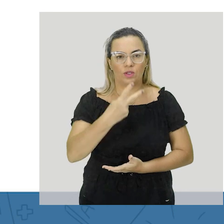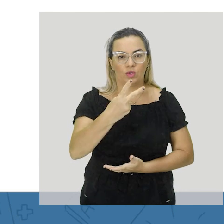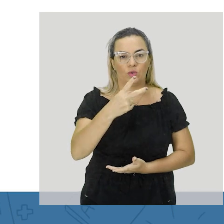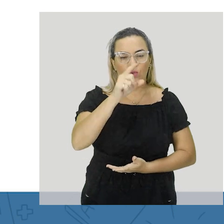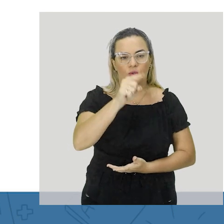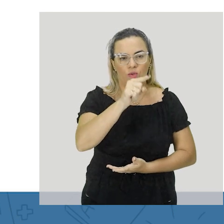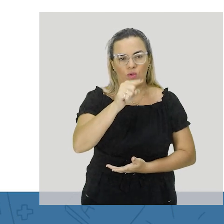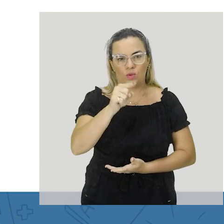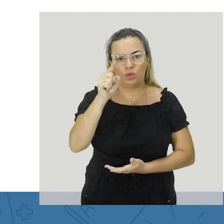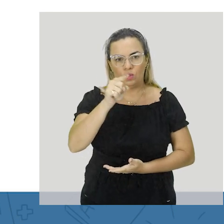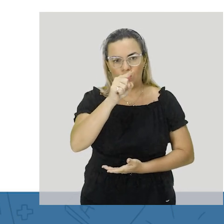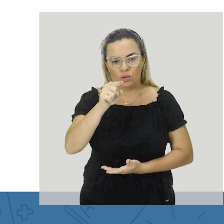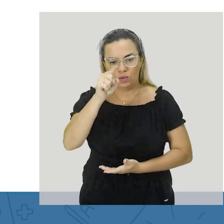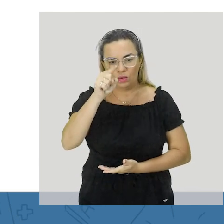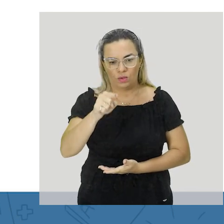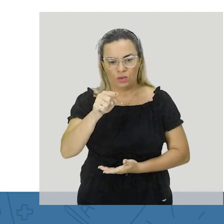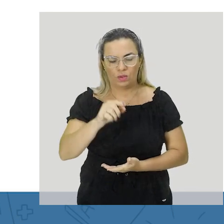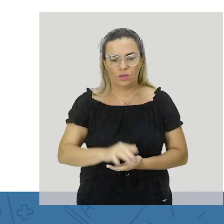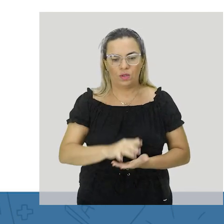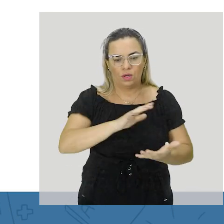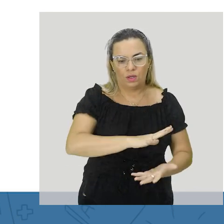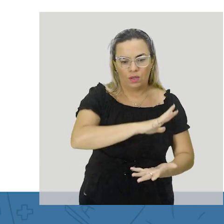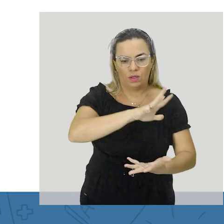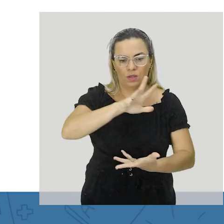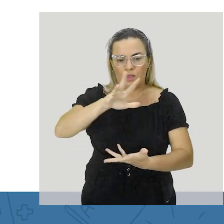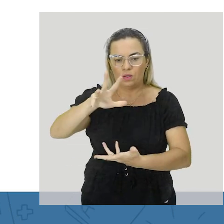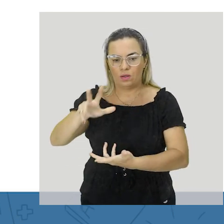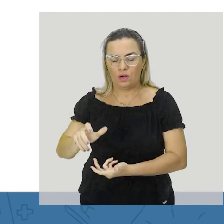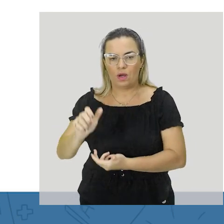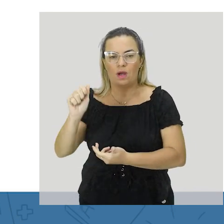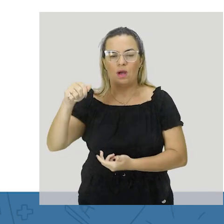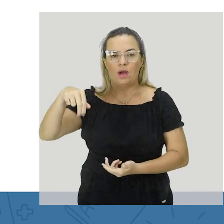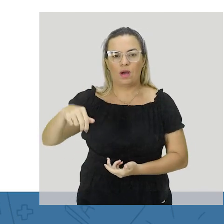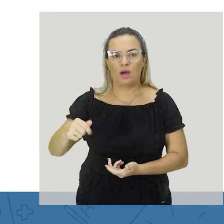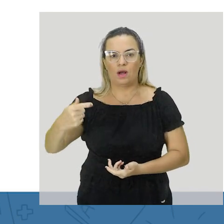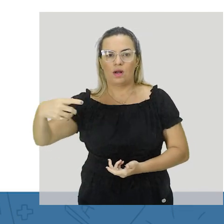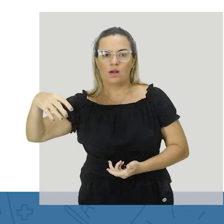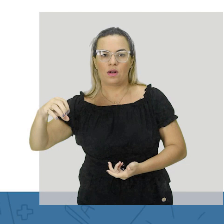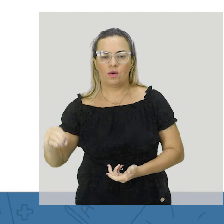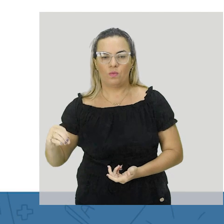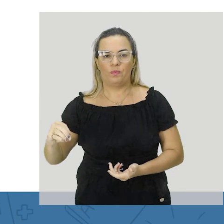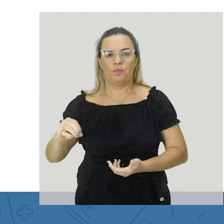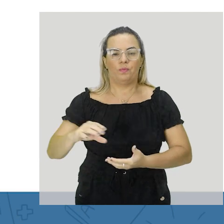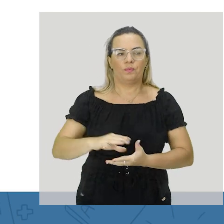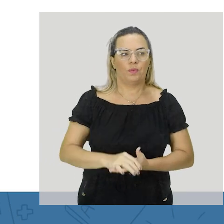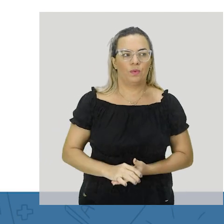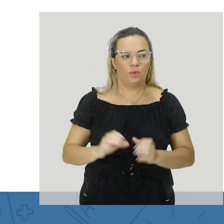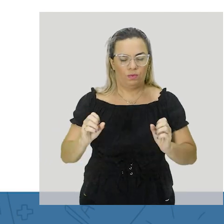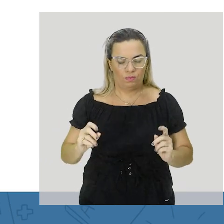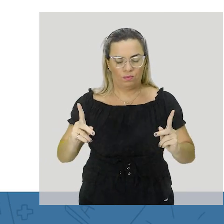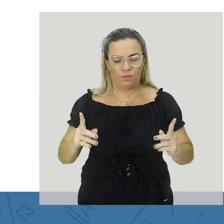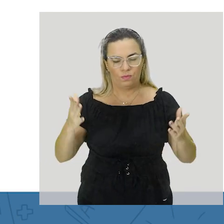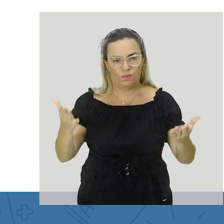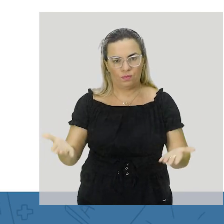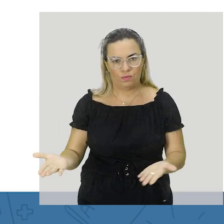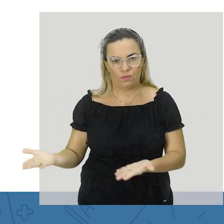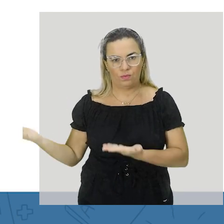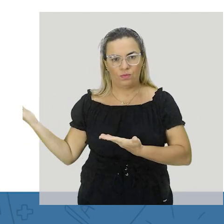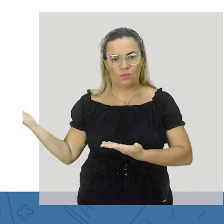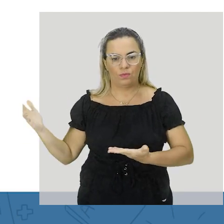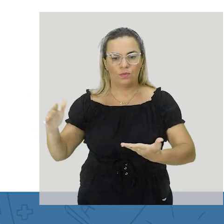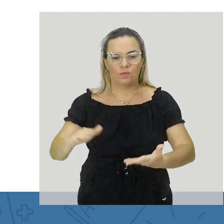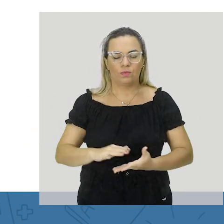chamamos de planeta anão, tá ok? É o planeta